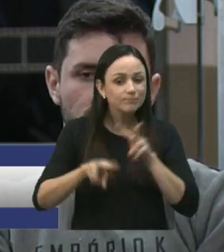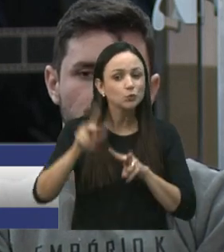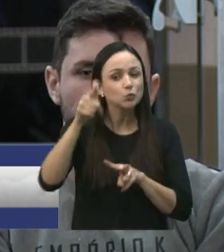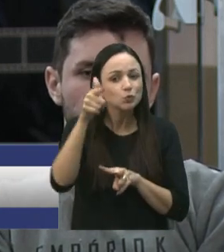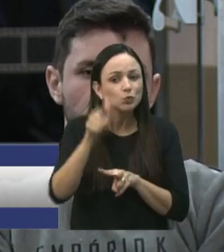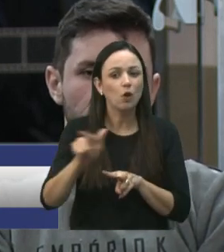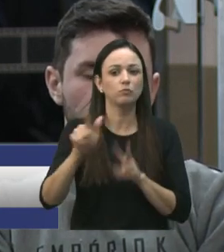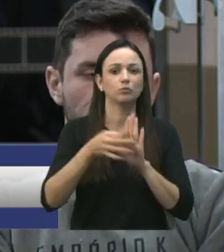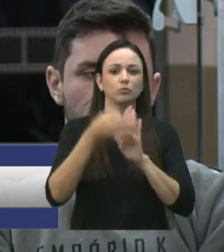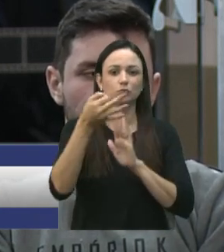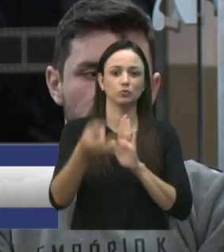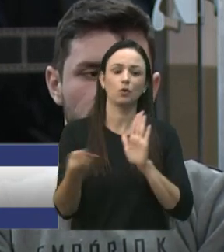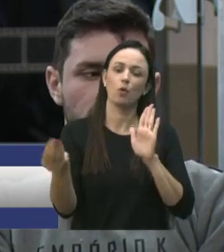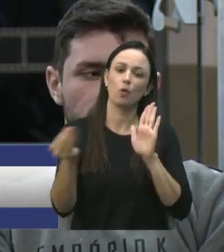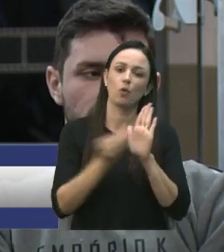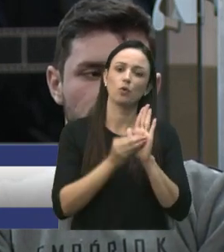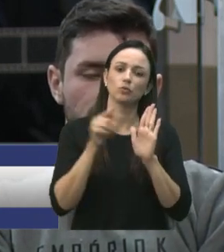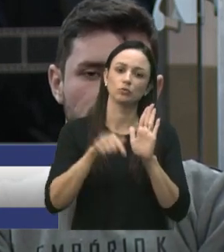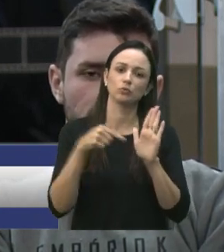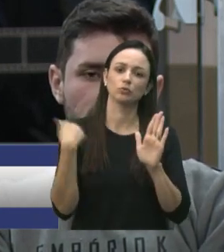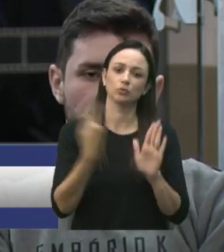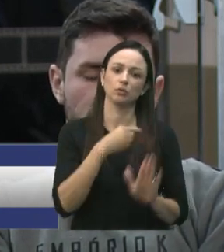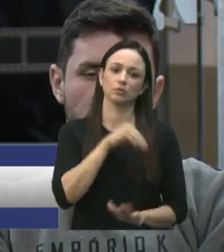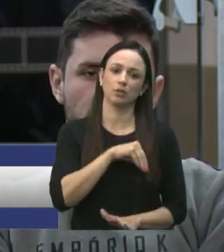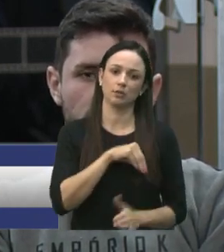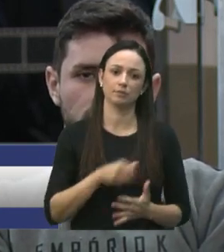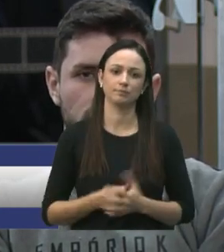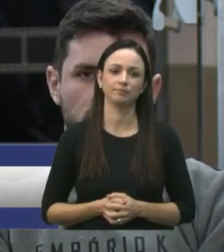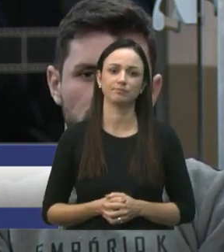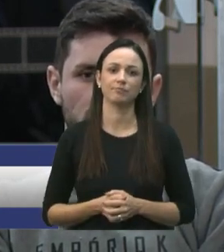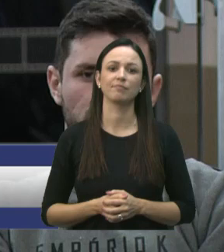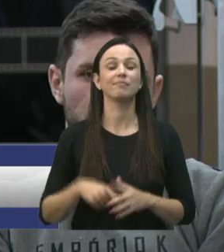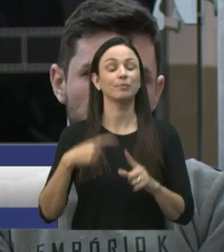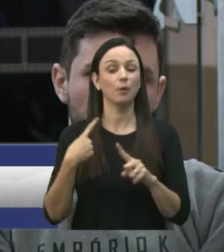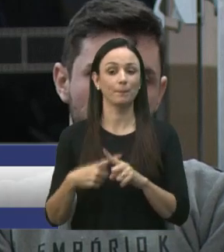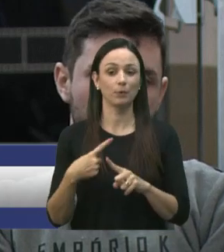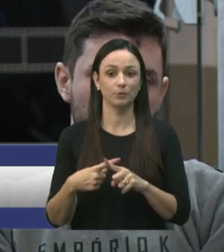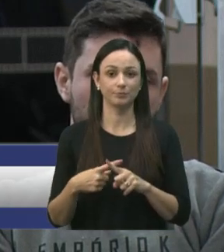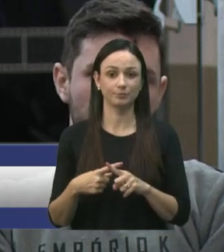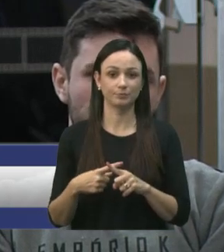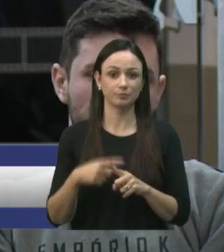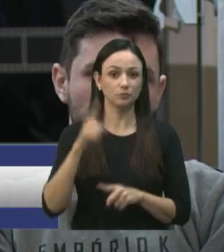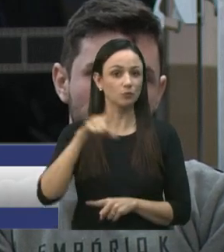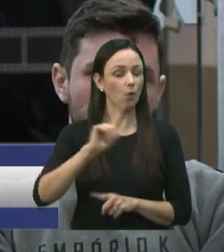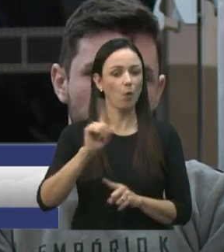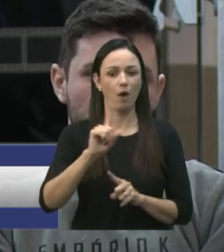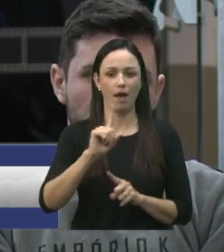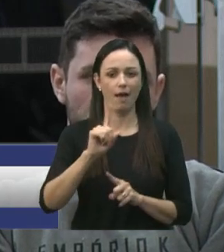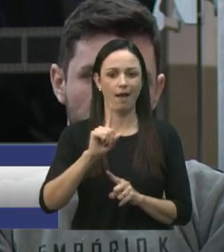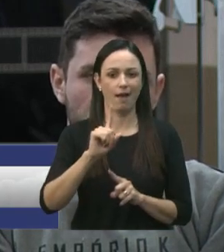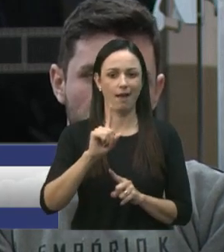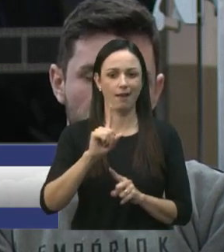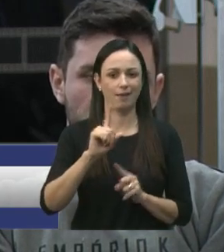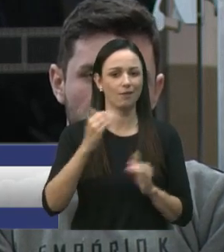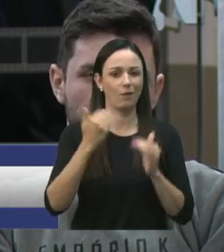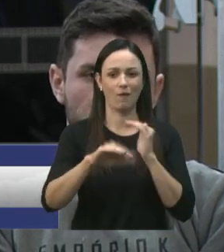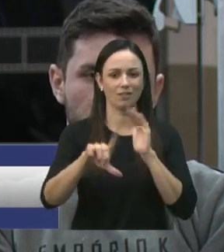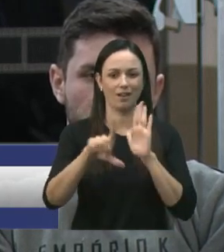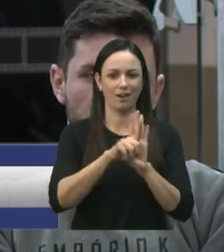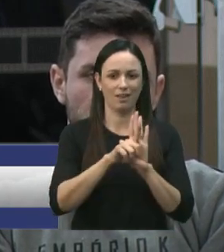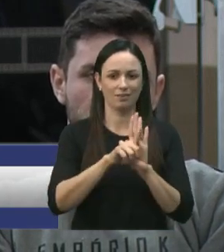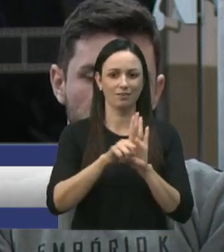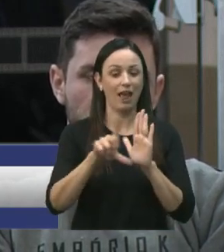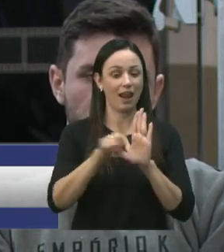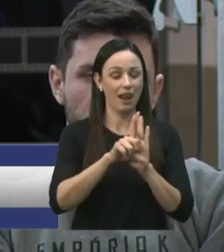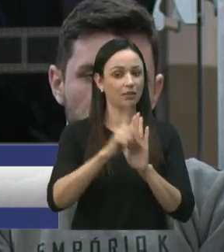questão e colocarem essa previsão do nosso piso, porque não é ilegal pagar. A lei não foi revogada, ela